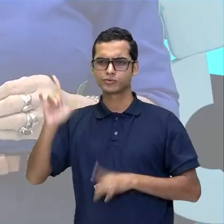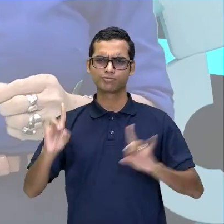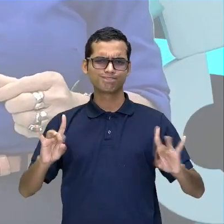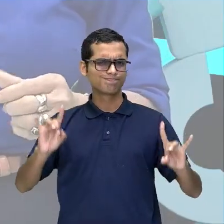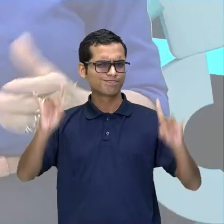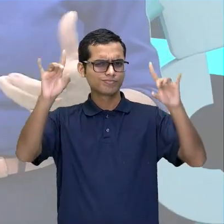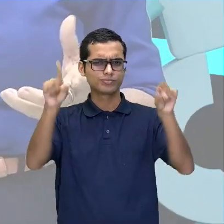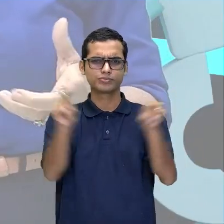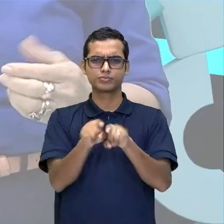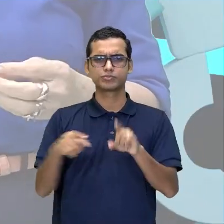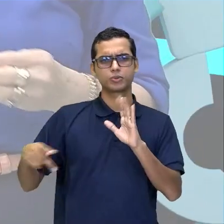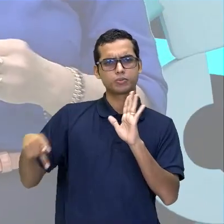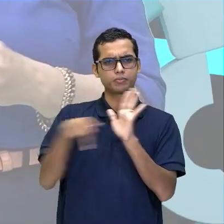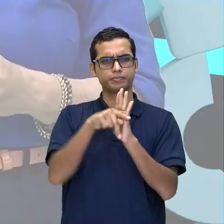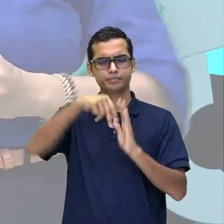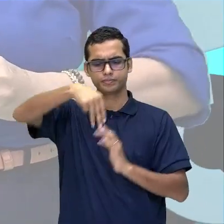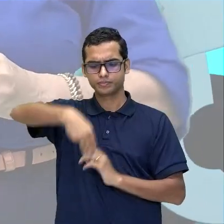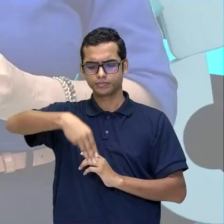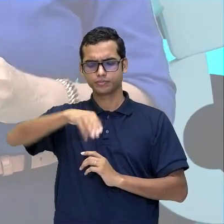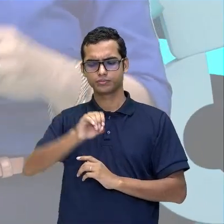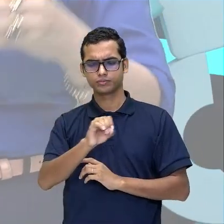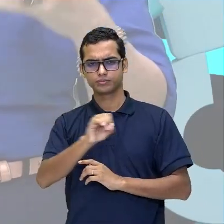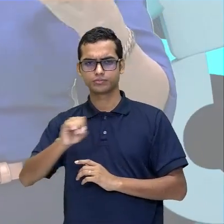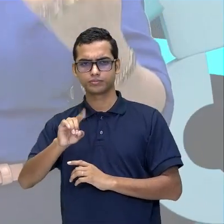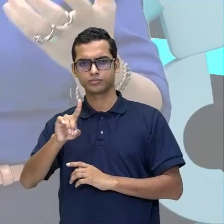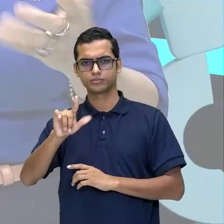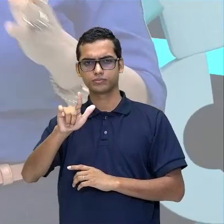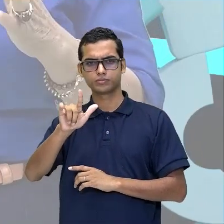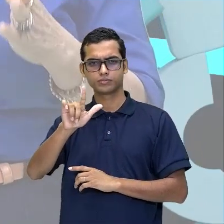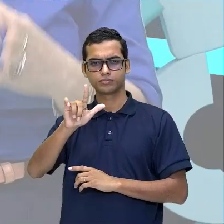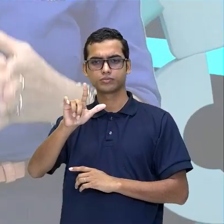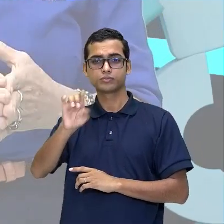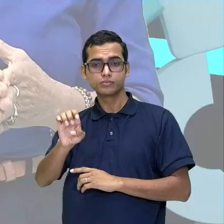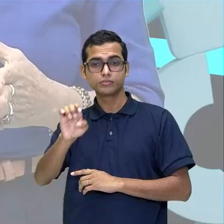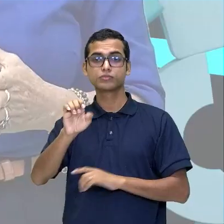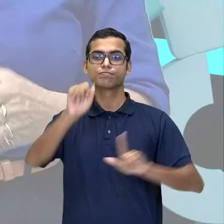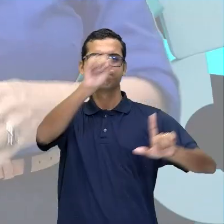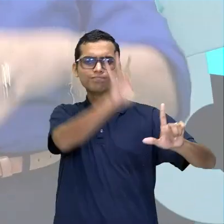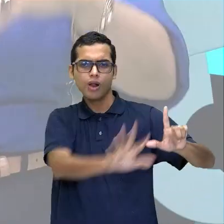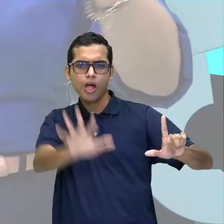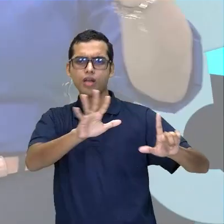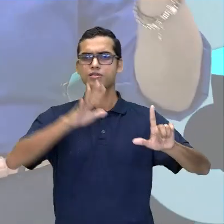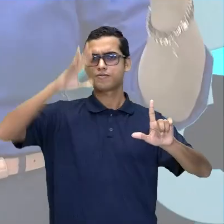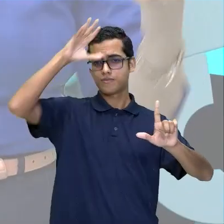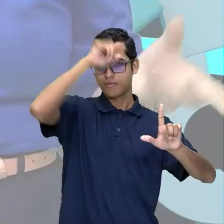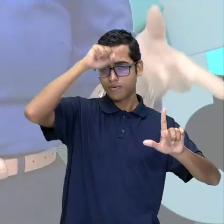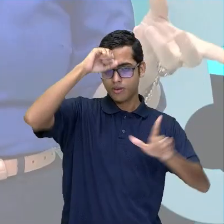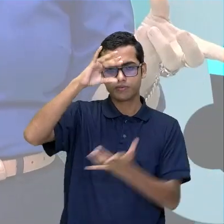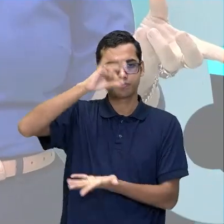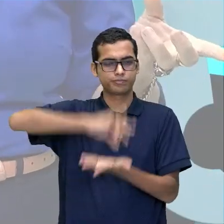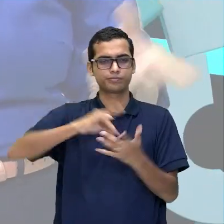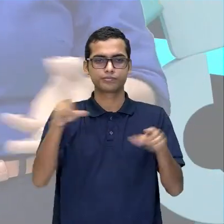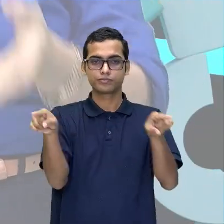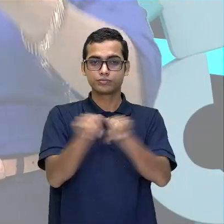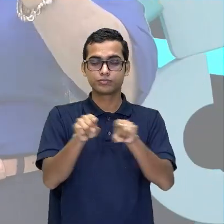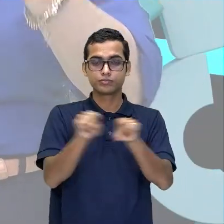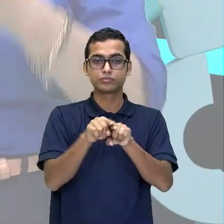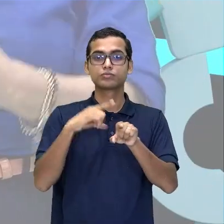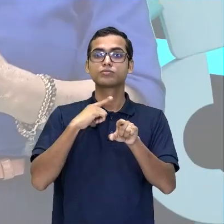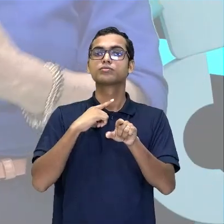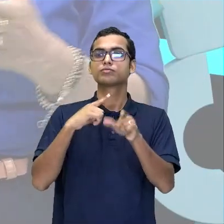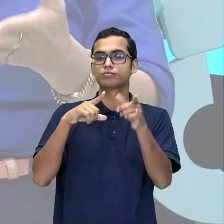é o Moodle, que é uma plataforma de aprendizado online de código aberto e